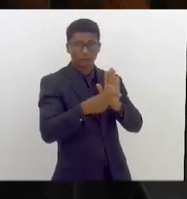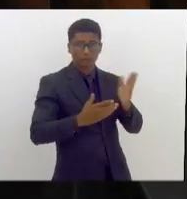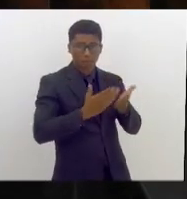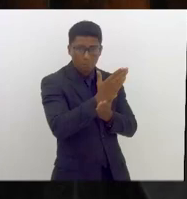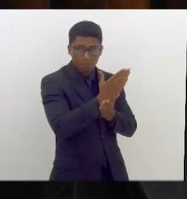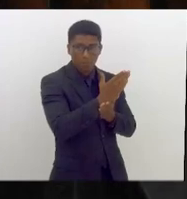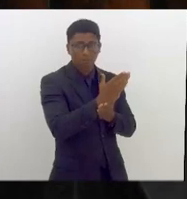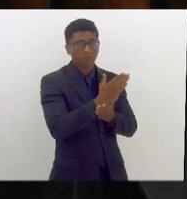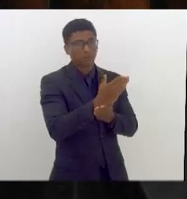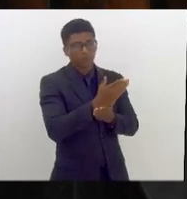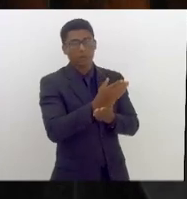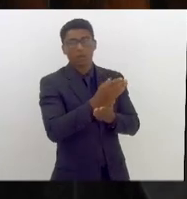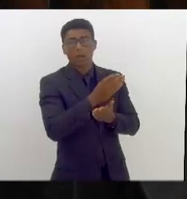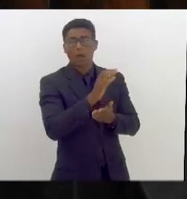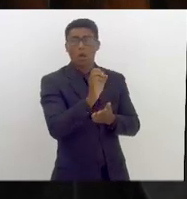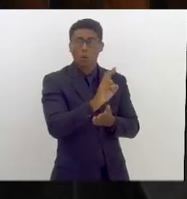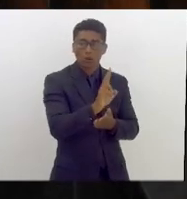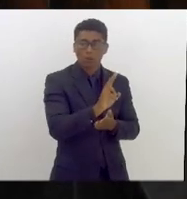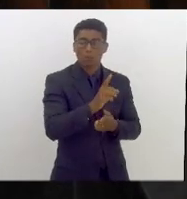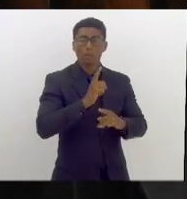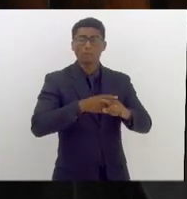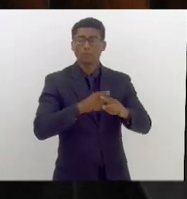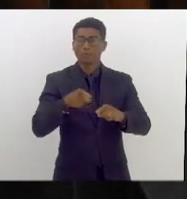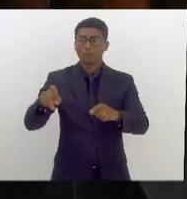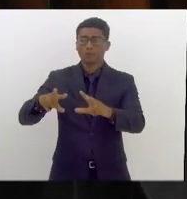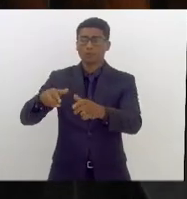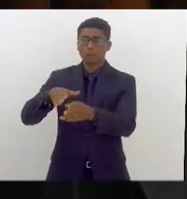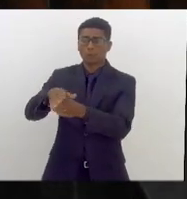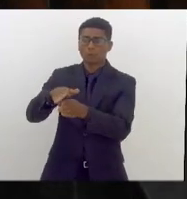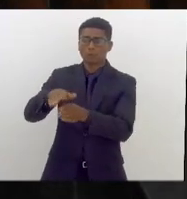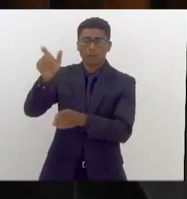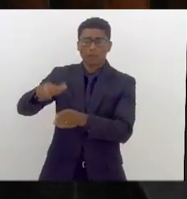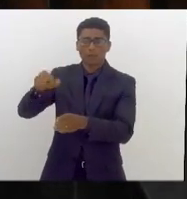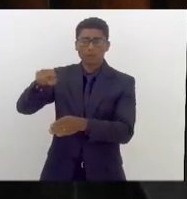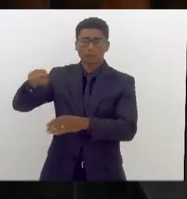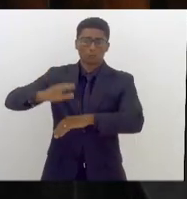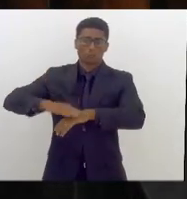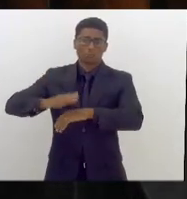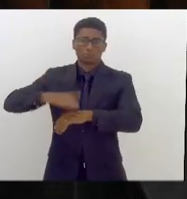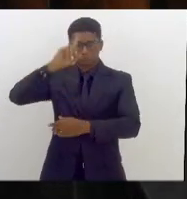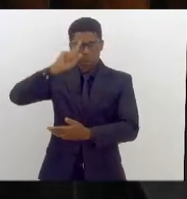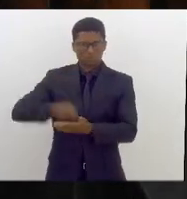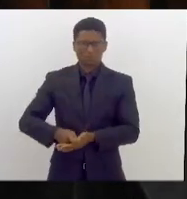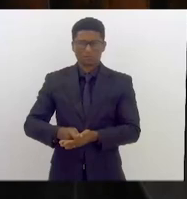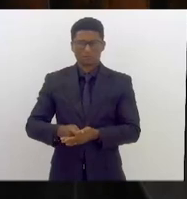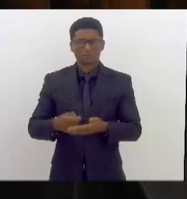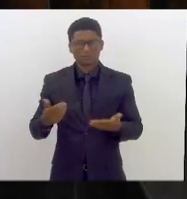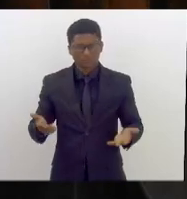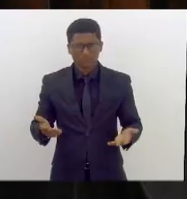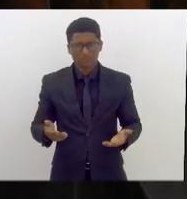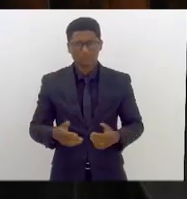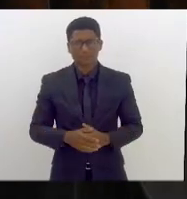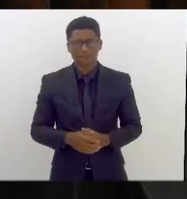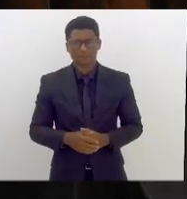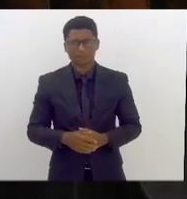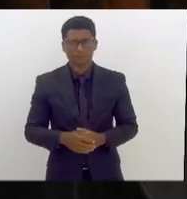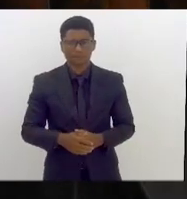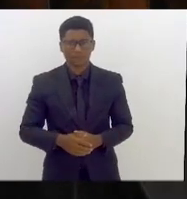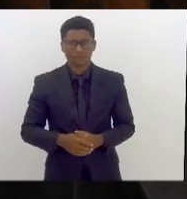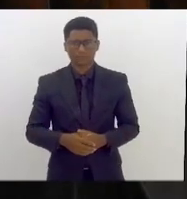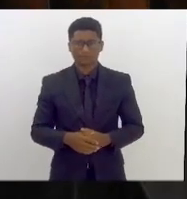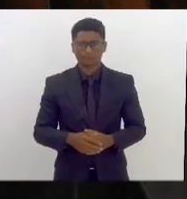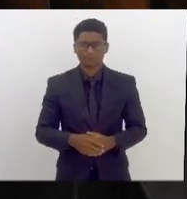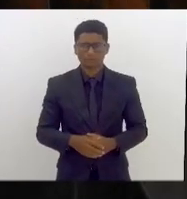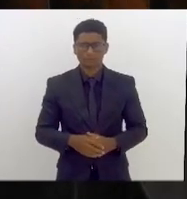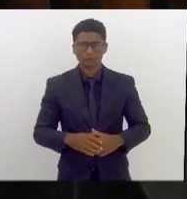a depender da posição do Conselho de Supervisão do Regime de Recuperação Fiscal. Então, assim, tudo isso tem que ser entendido. E aí, no